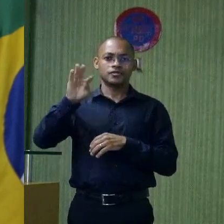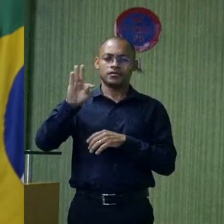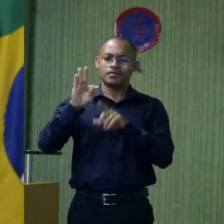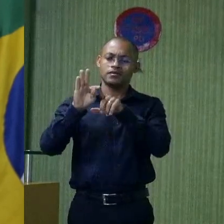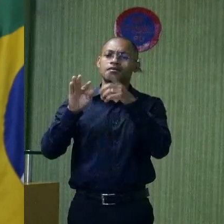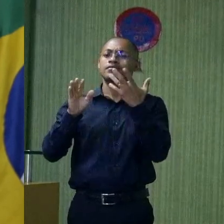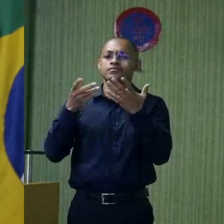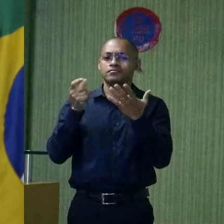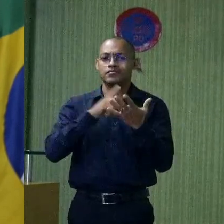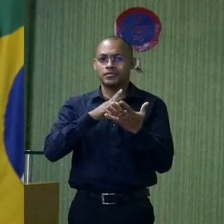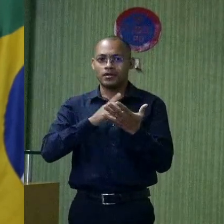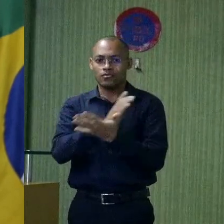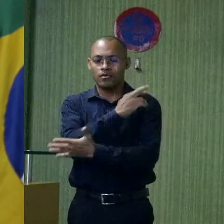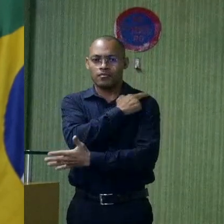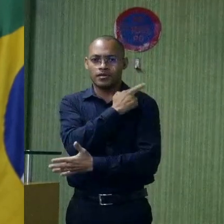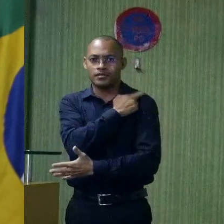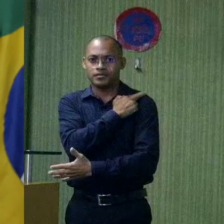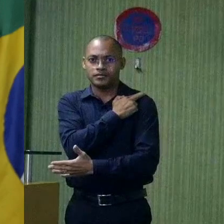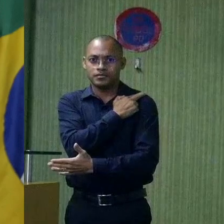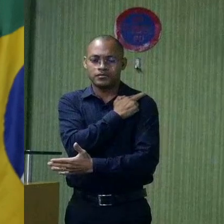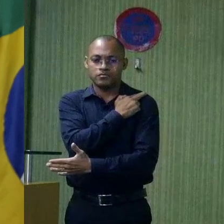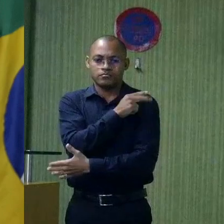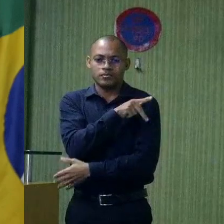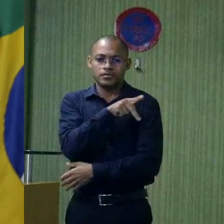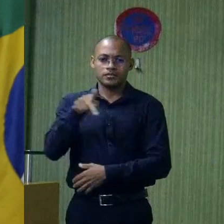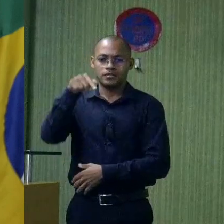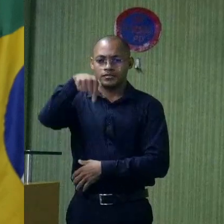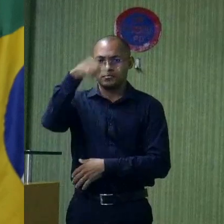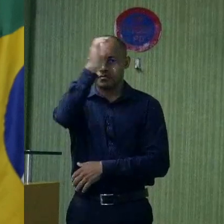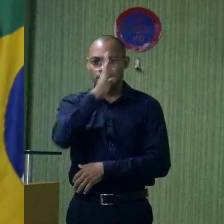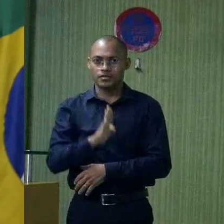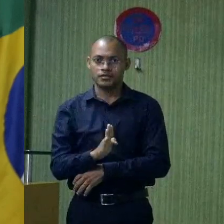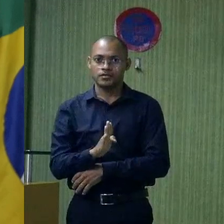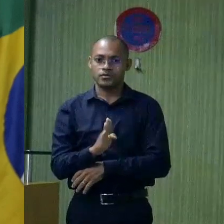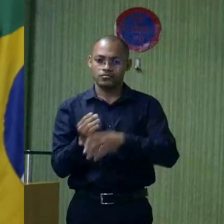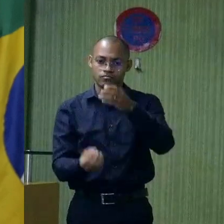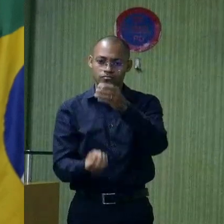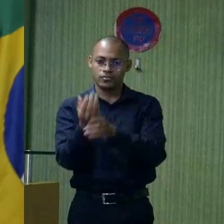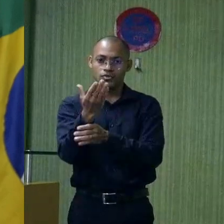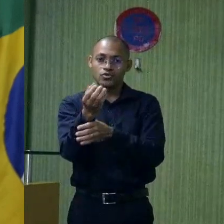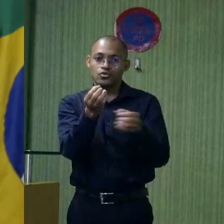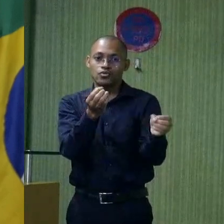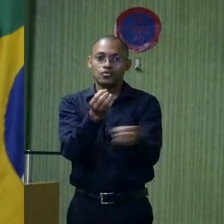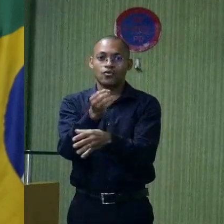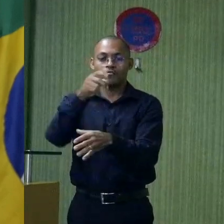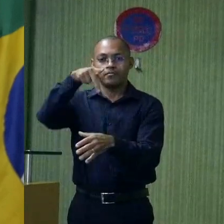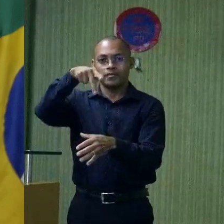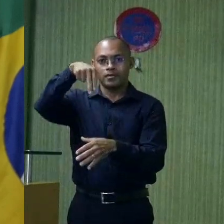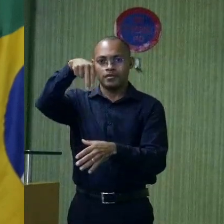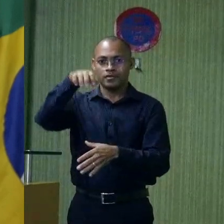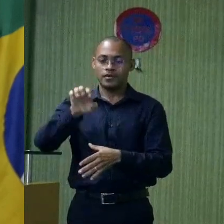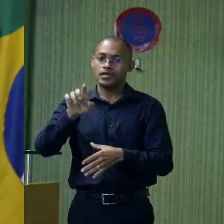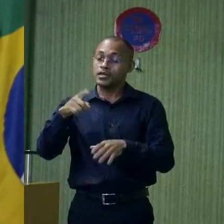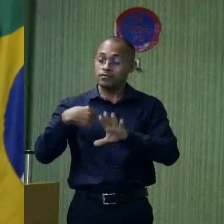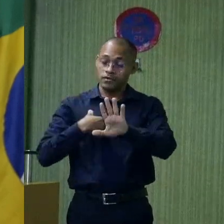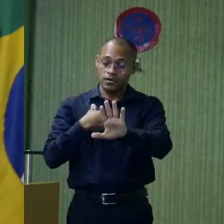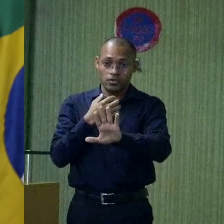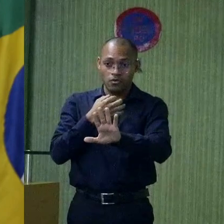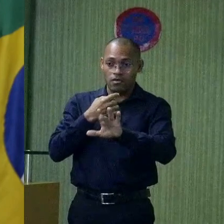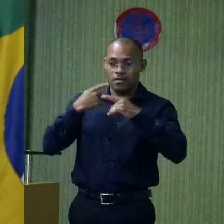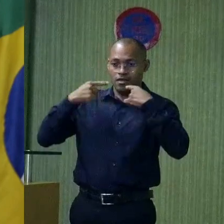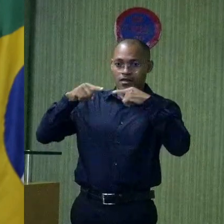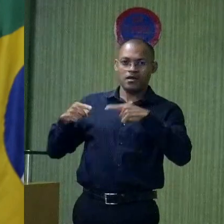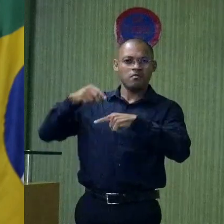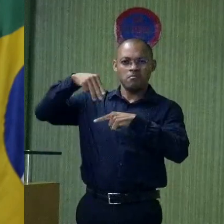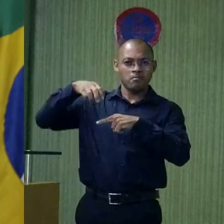algum representante do Ministério Público brasileiro nesse GT de elaboração do novo pne me parece que não Não tô criticando o MEC mas